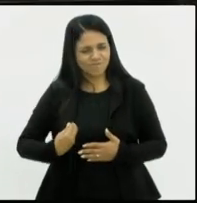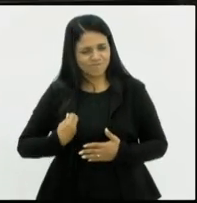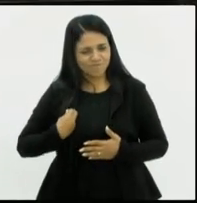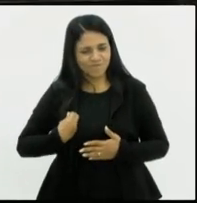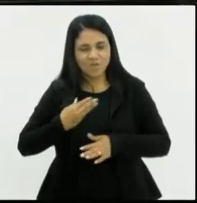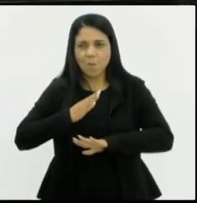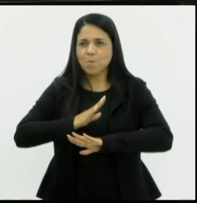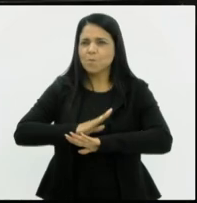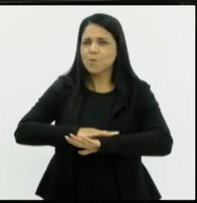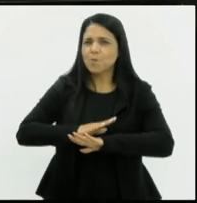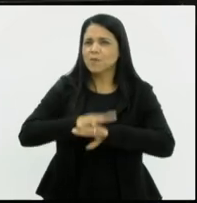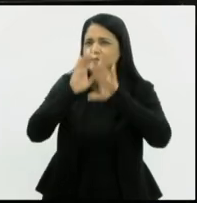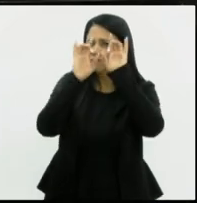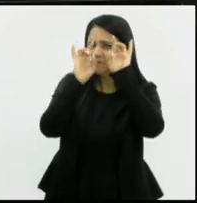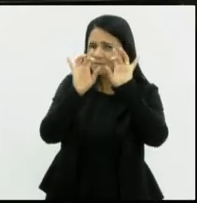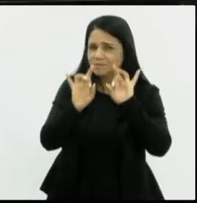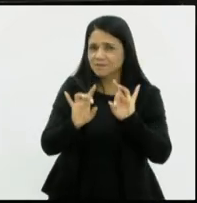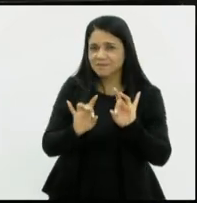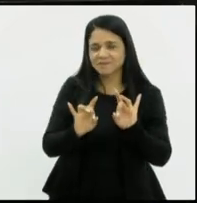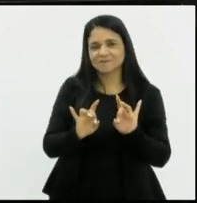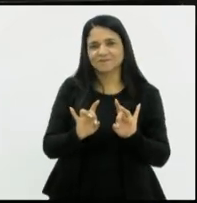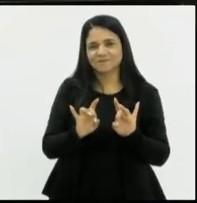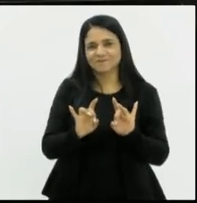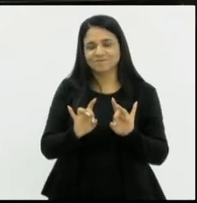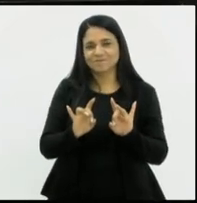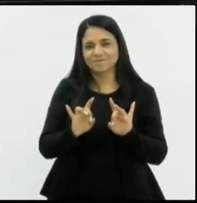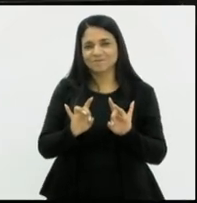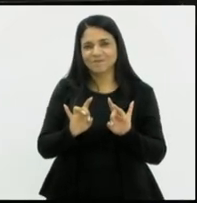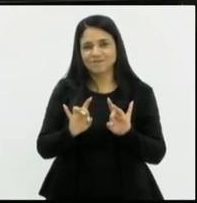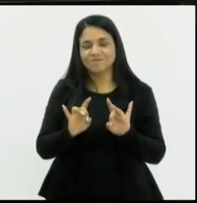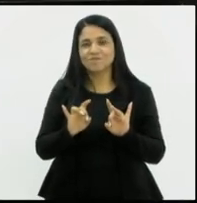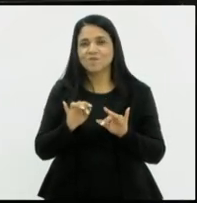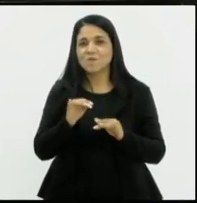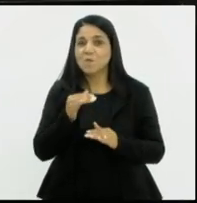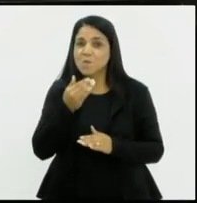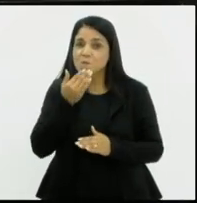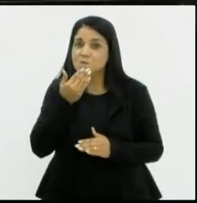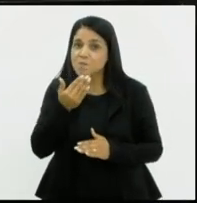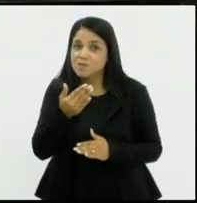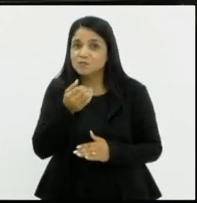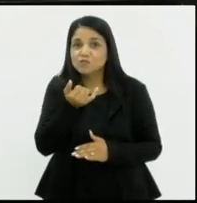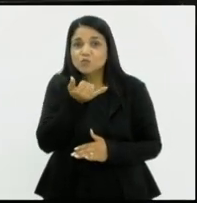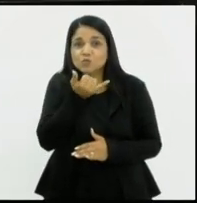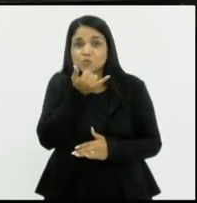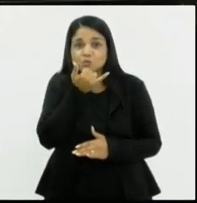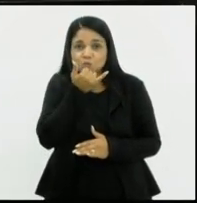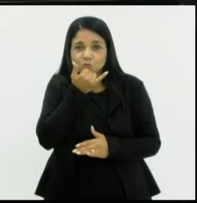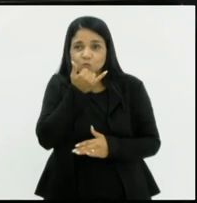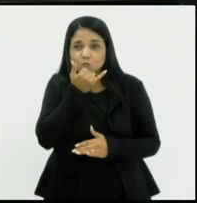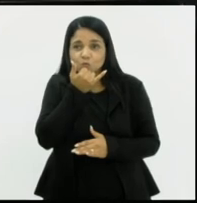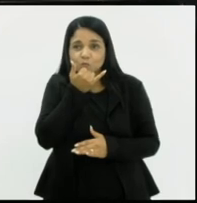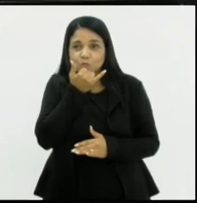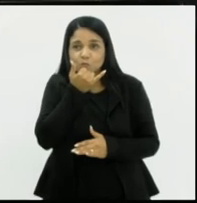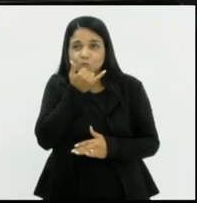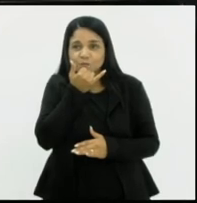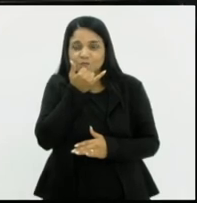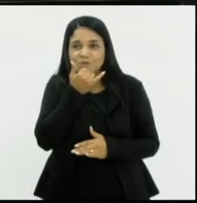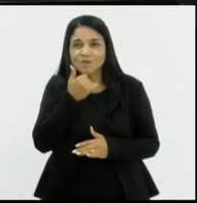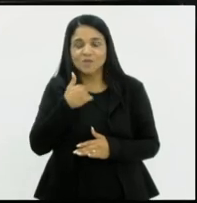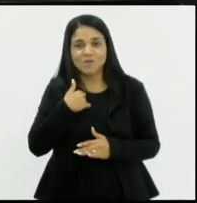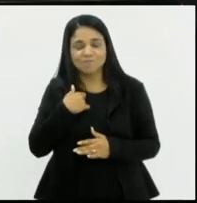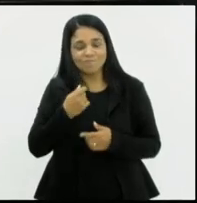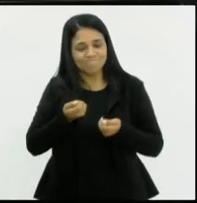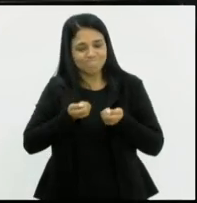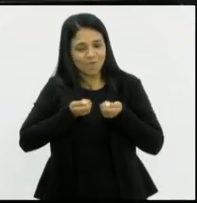momento. E, de antemão, eu já peço desculpas, porque muito provavelmente estarei mais comedida do que